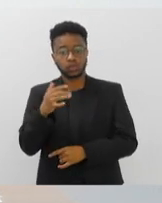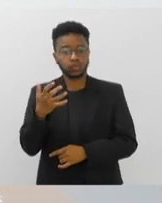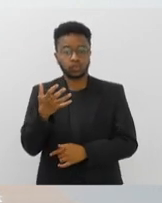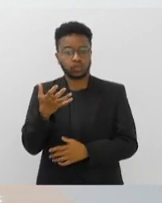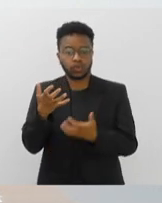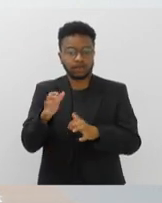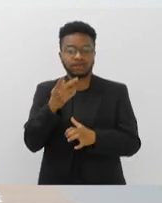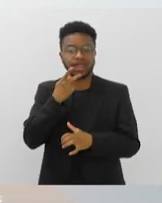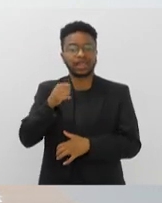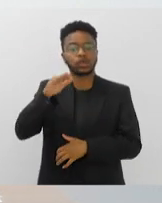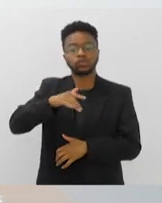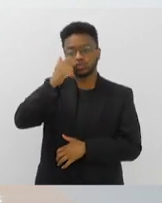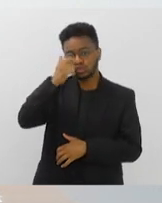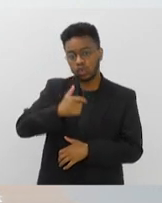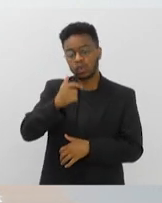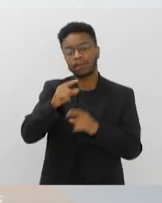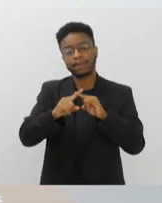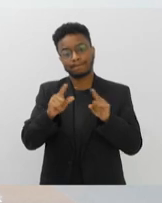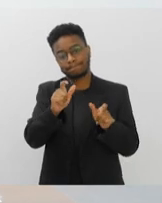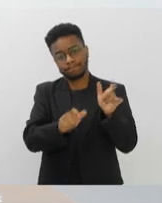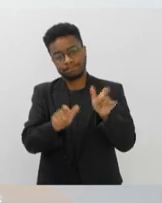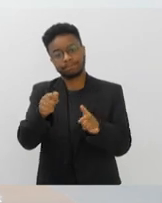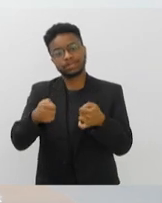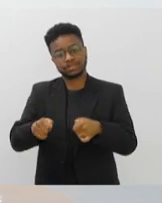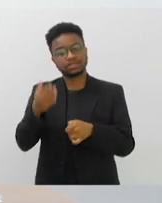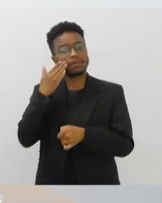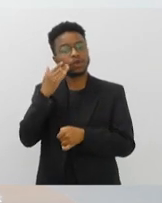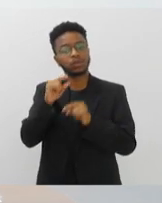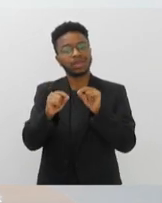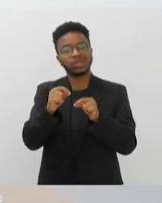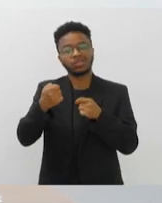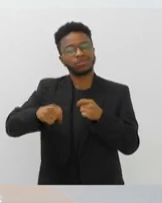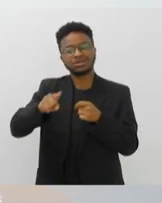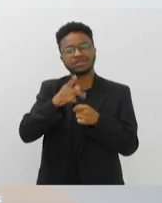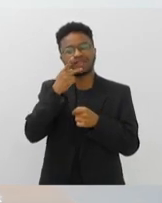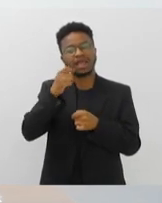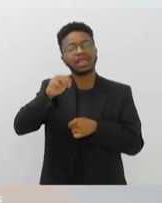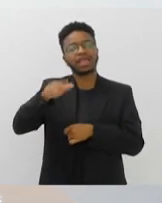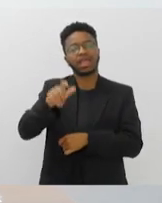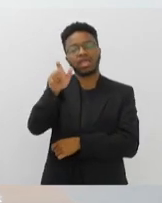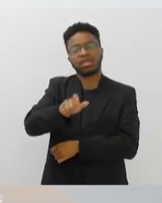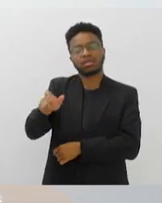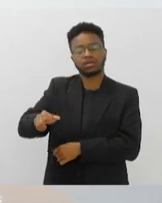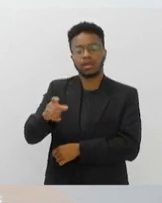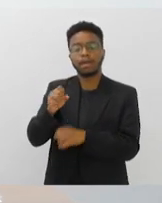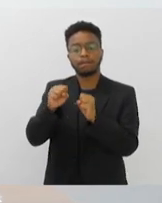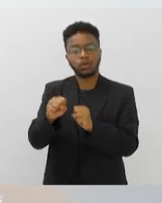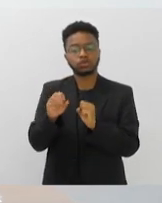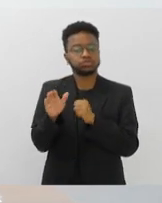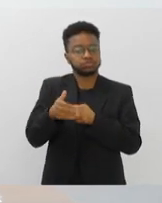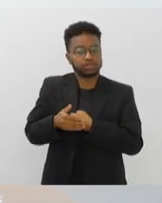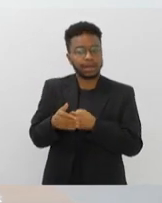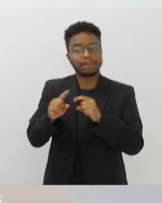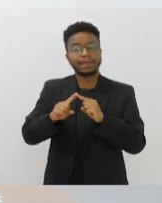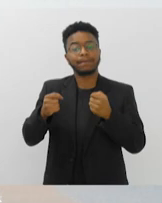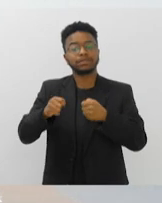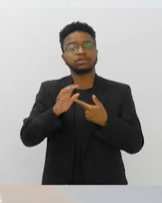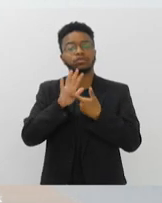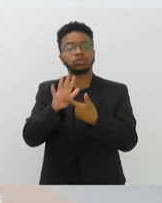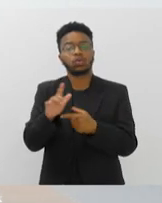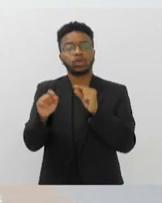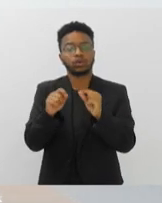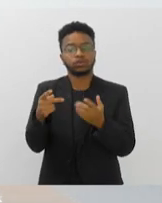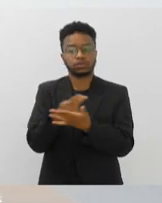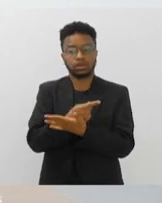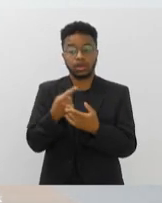identificar Então as pessoas precisam saber que não precisa se identificar que pode ser feito de forma anônima desde que identifique as situações a gente teve